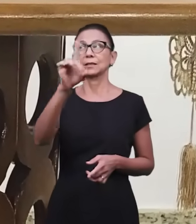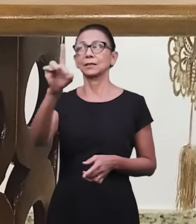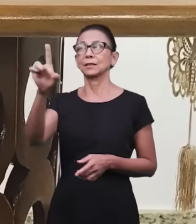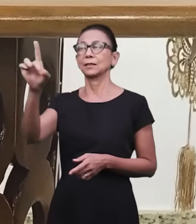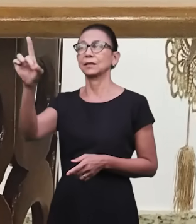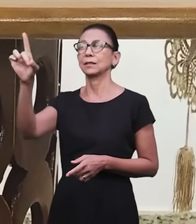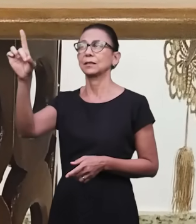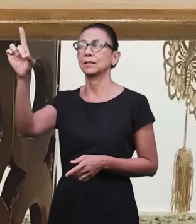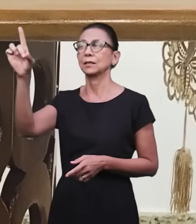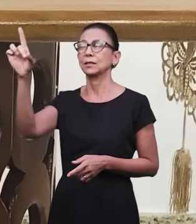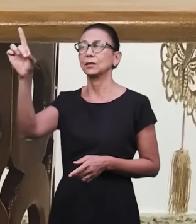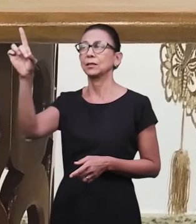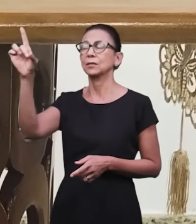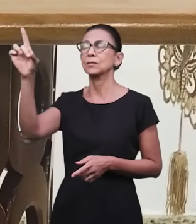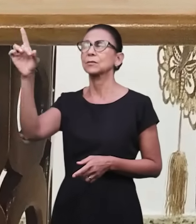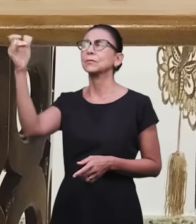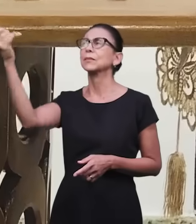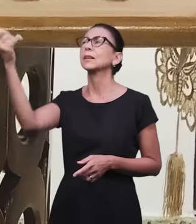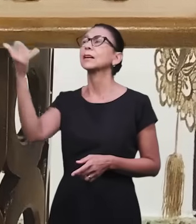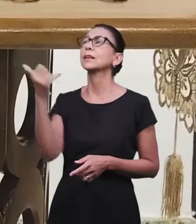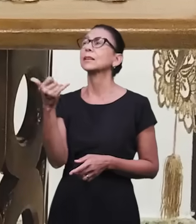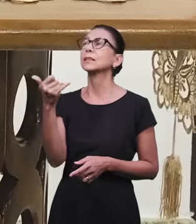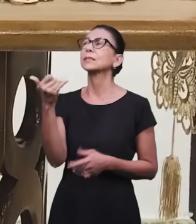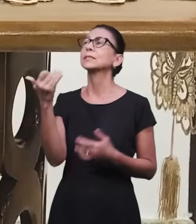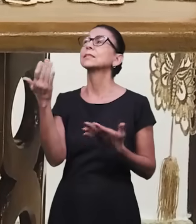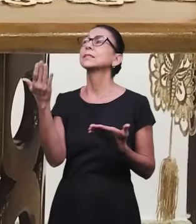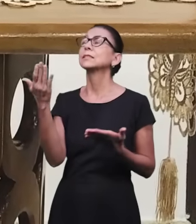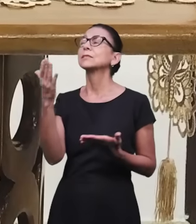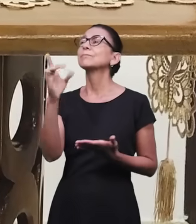Deus, fala,